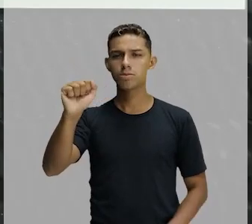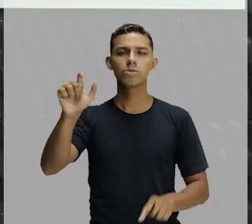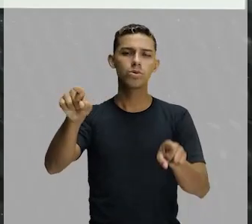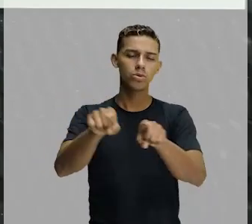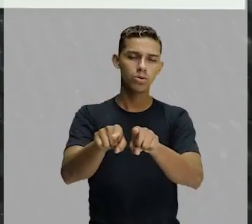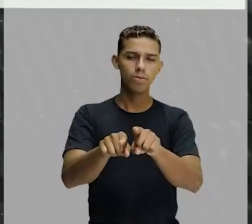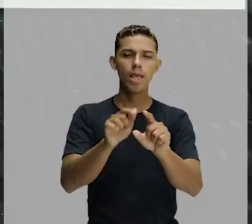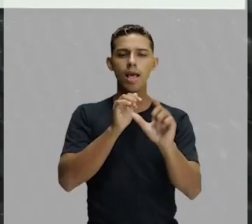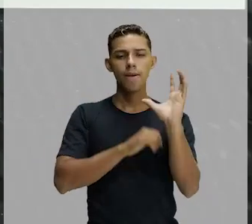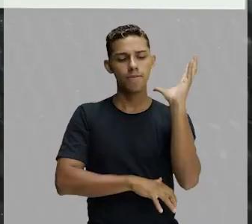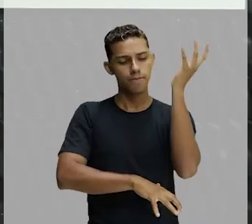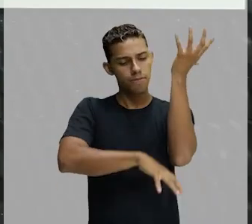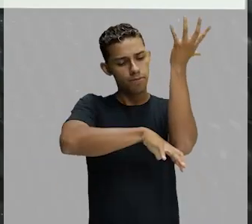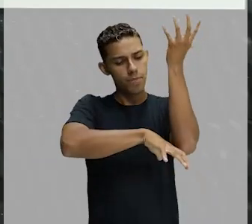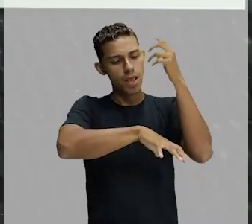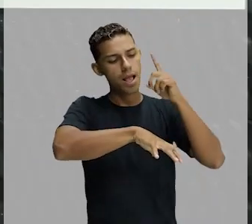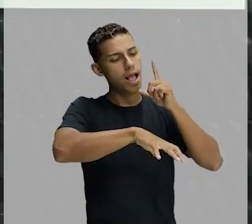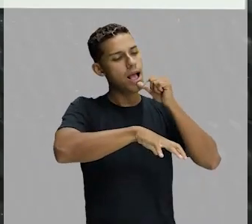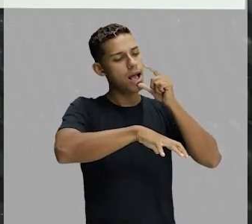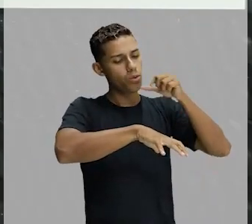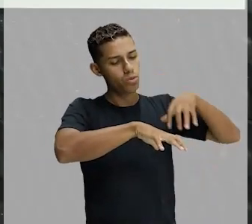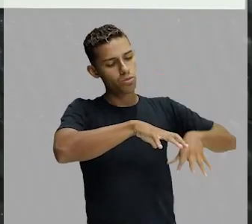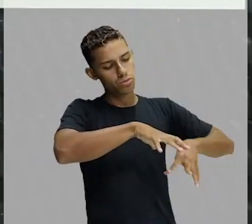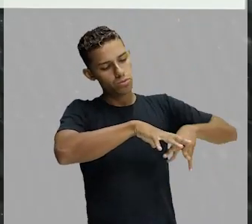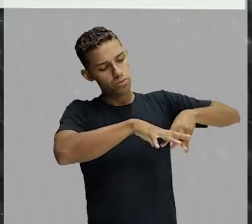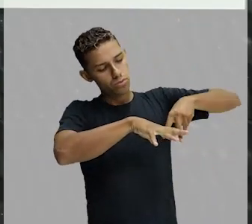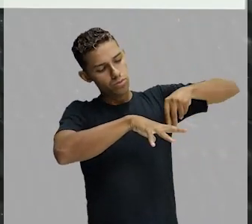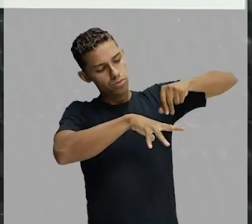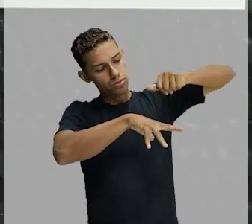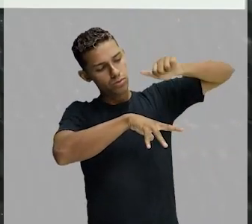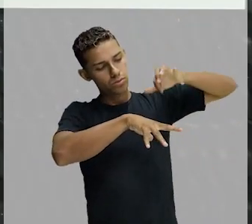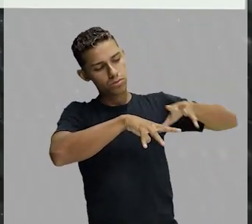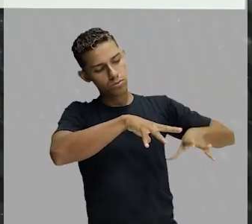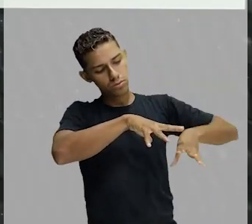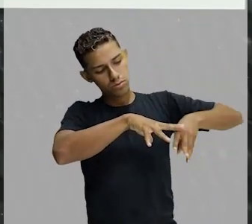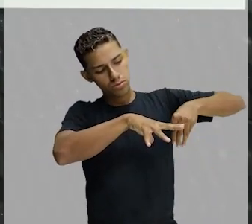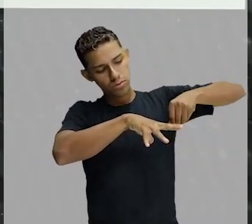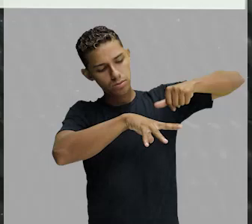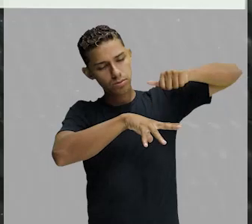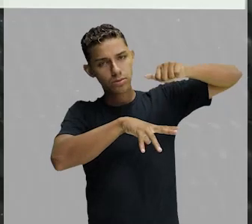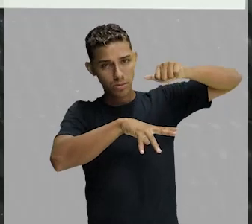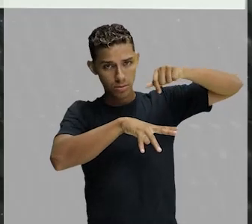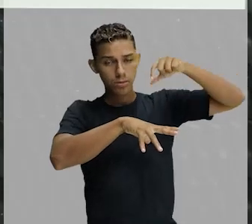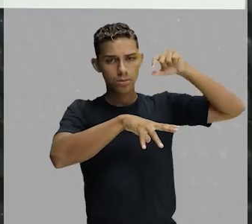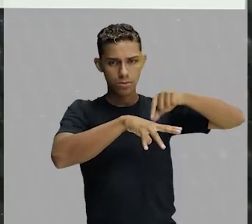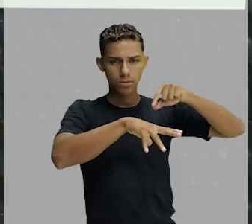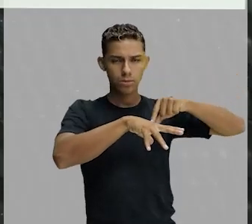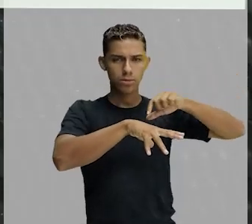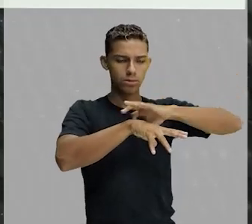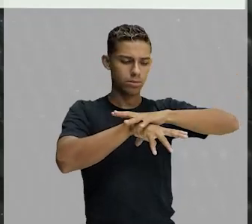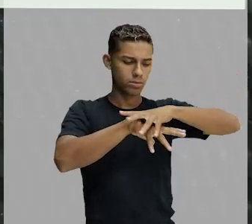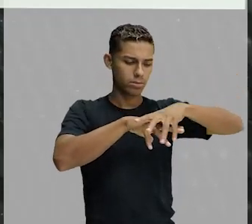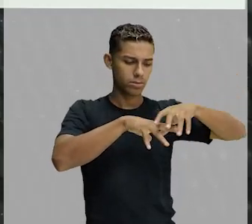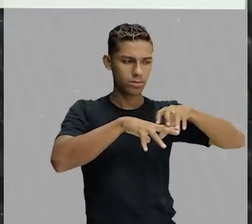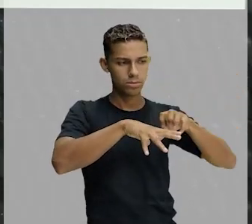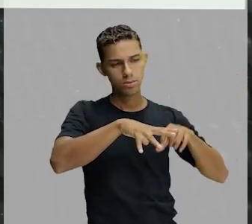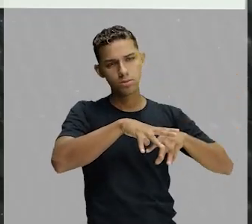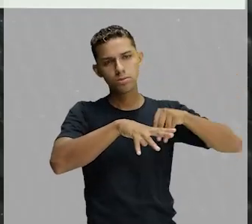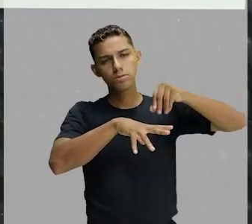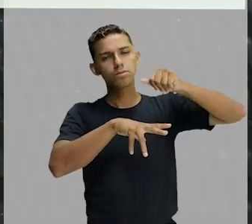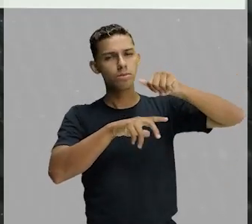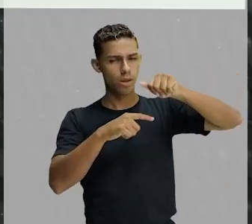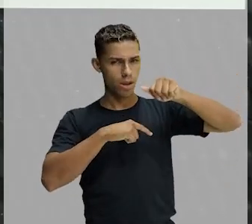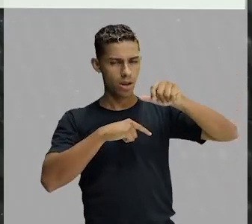pelas raízes, né, durante várias reações químicas que ocorrem ali na planta, vai produzir aqui